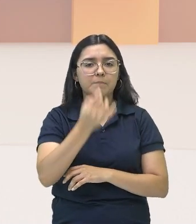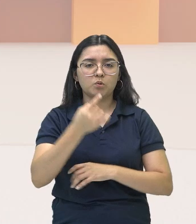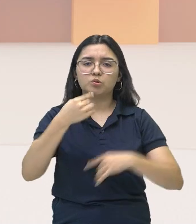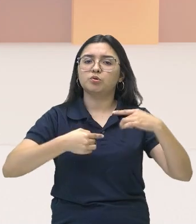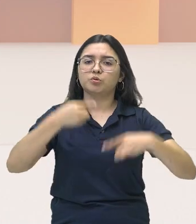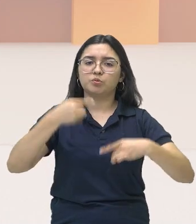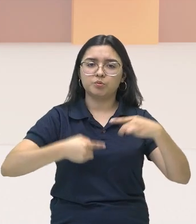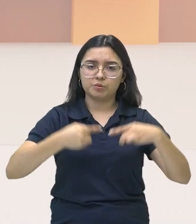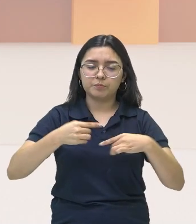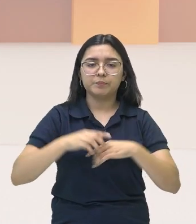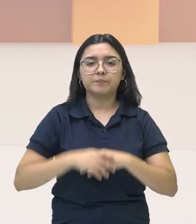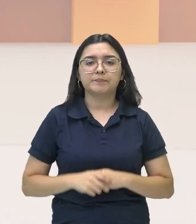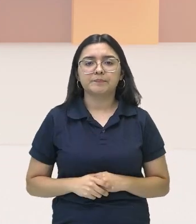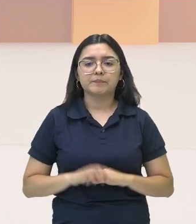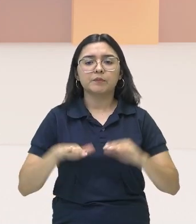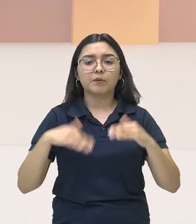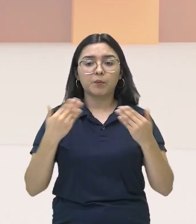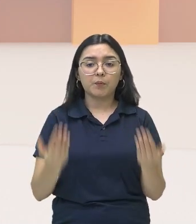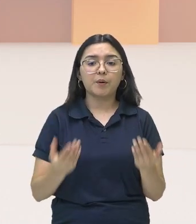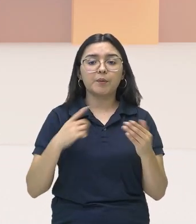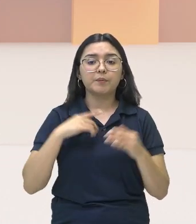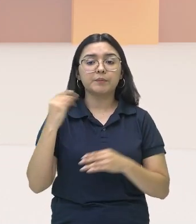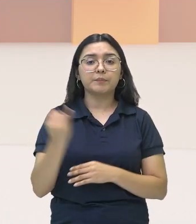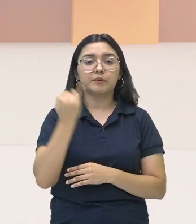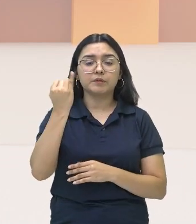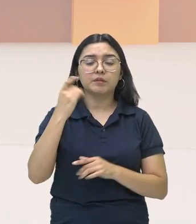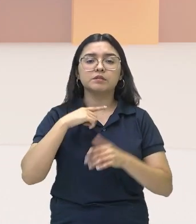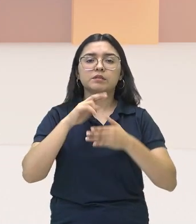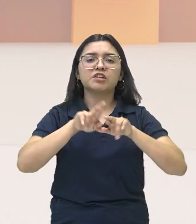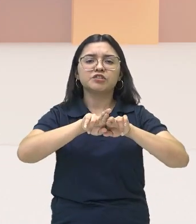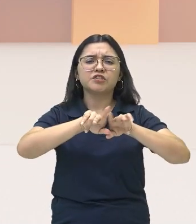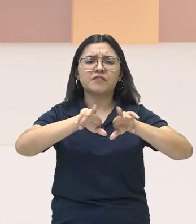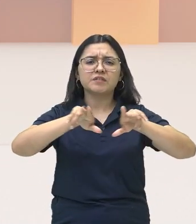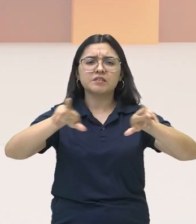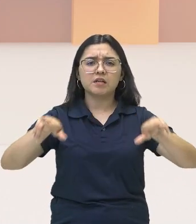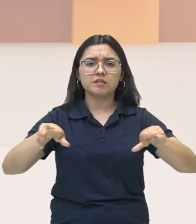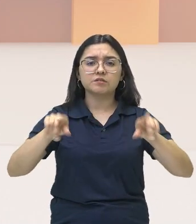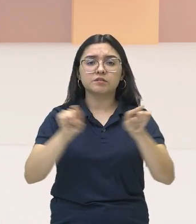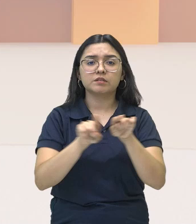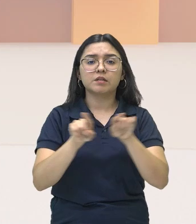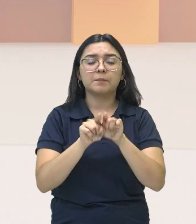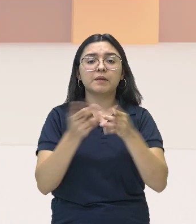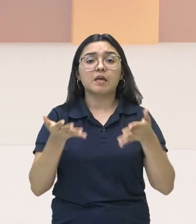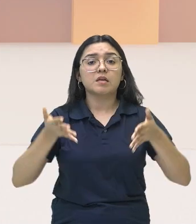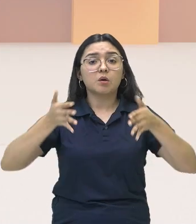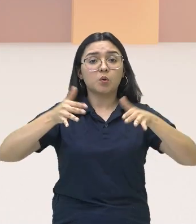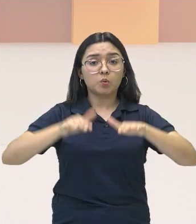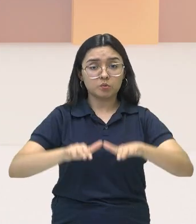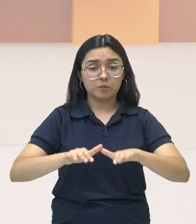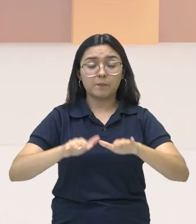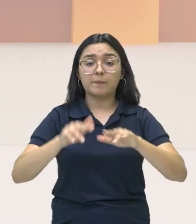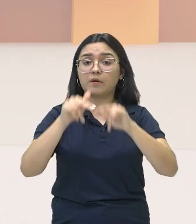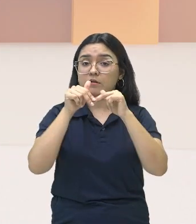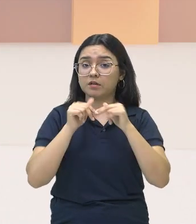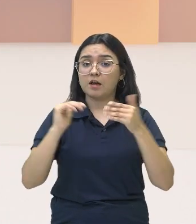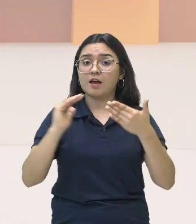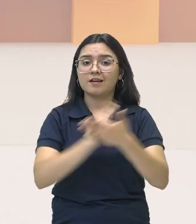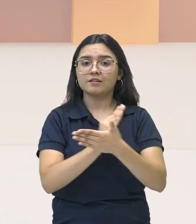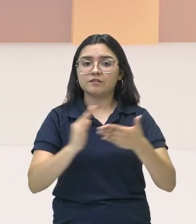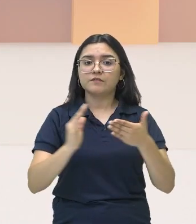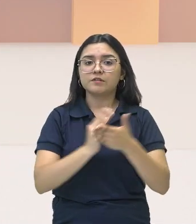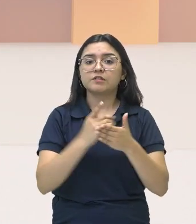aula. Qual é a importância dessa diversidade e da inclusão? Porque muitas vezes a gente fala